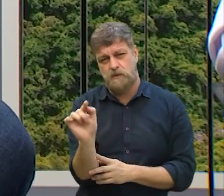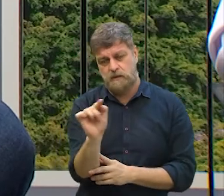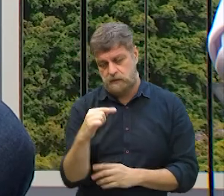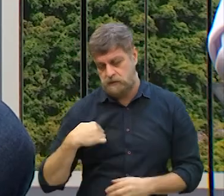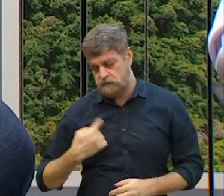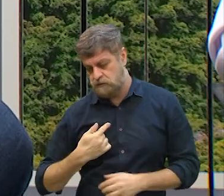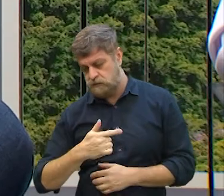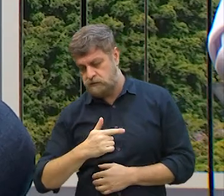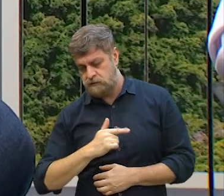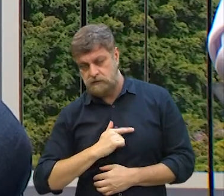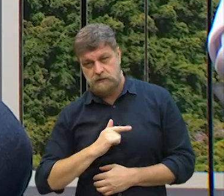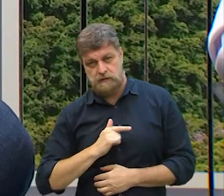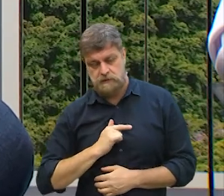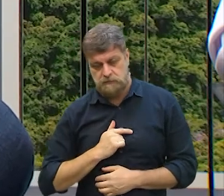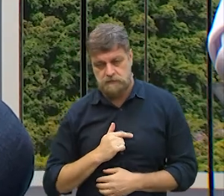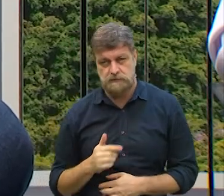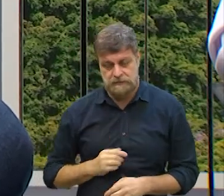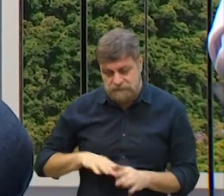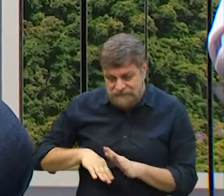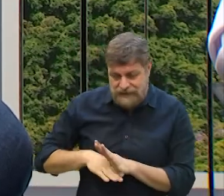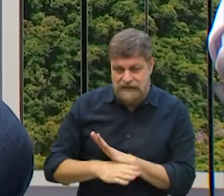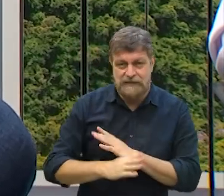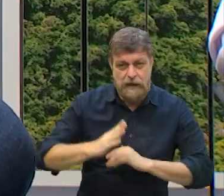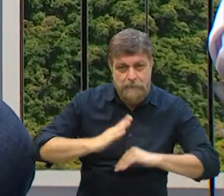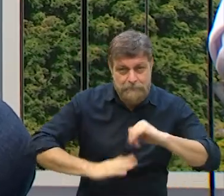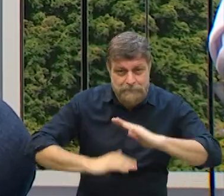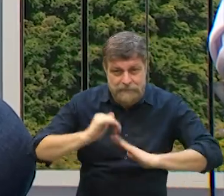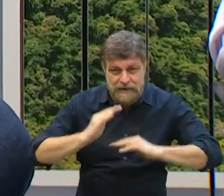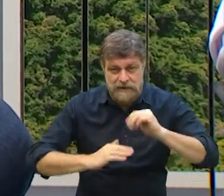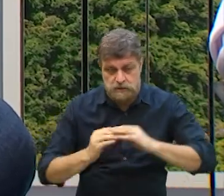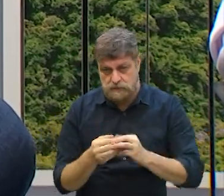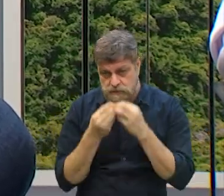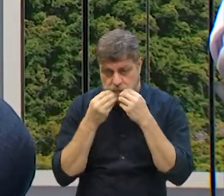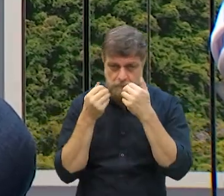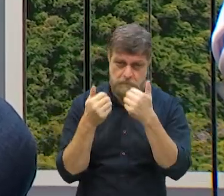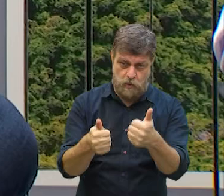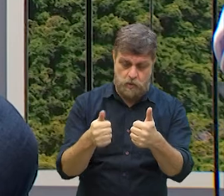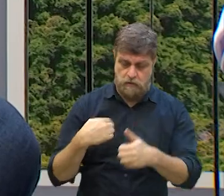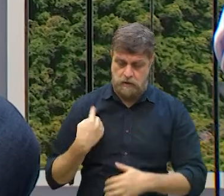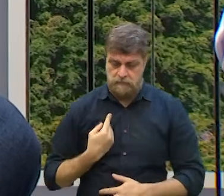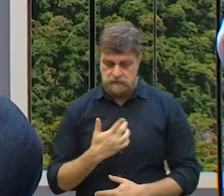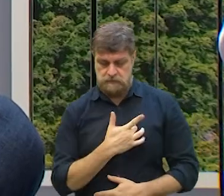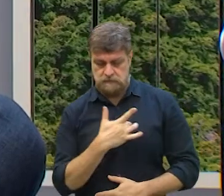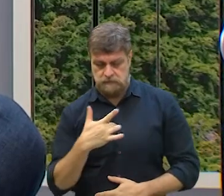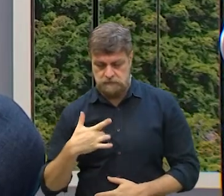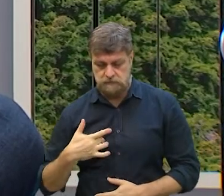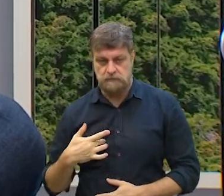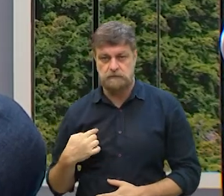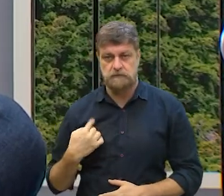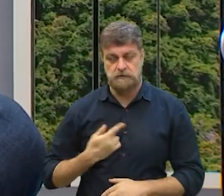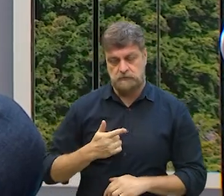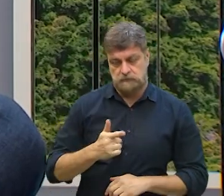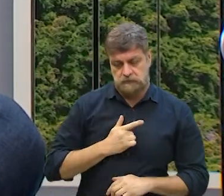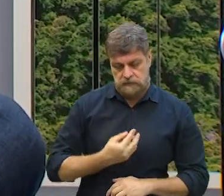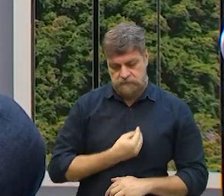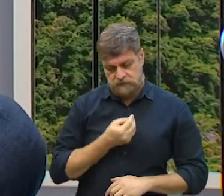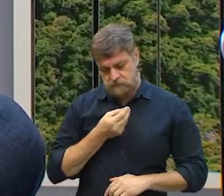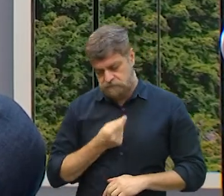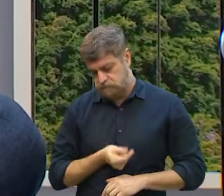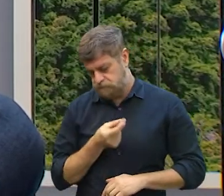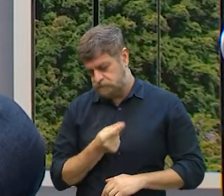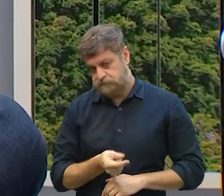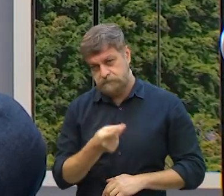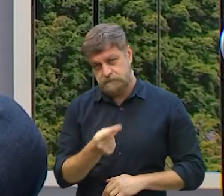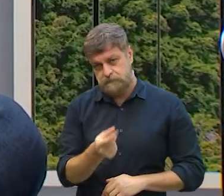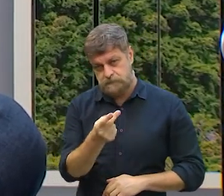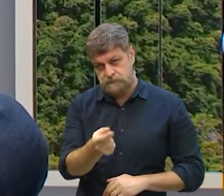que nós temos que ter hábitos, né, que sejam bons para a nossa saúde, para que a gente tenha uma